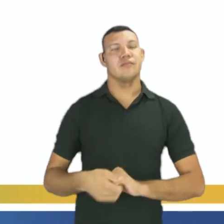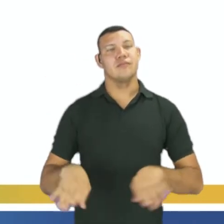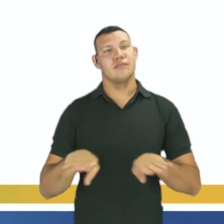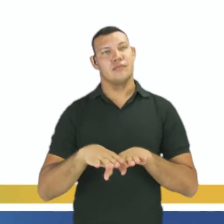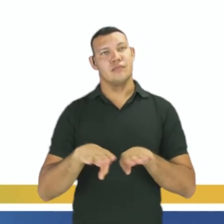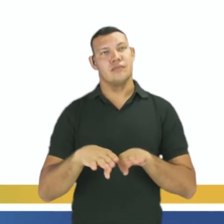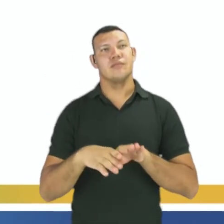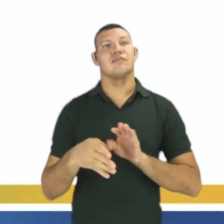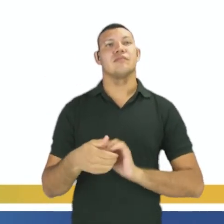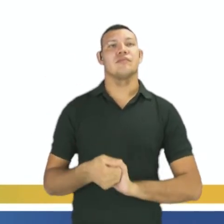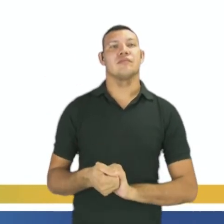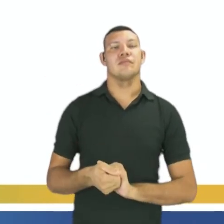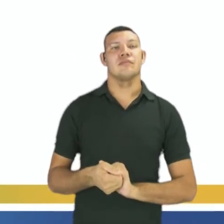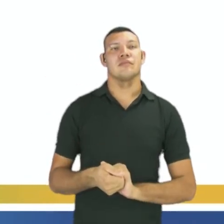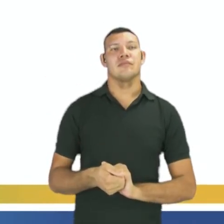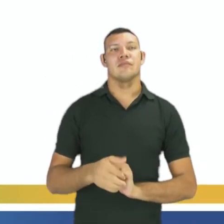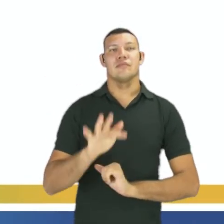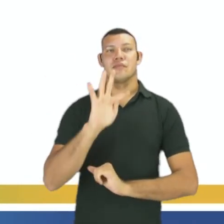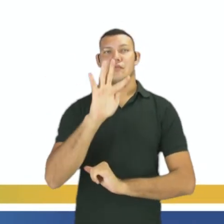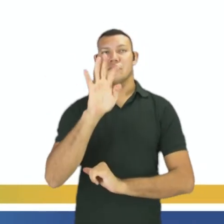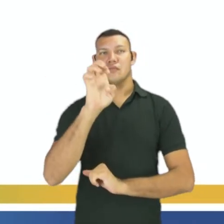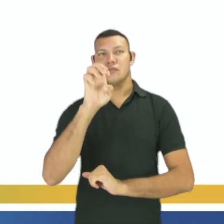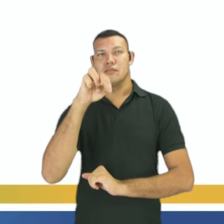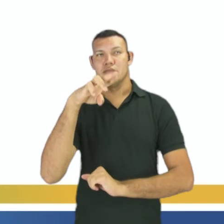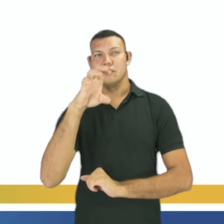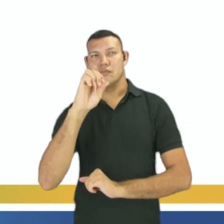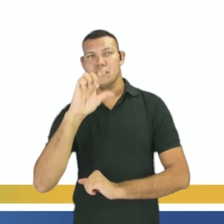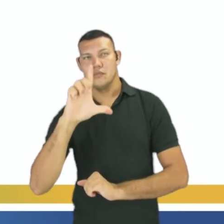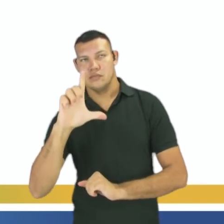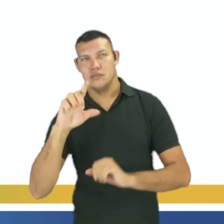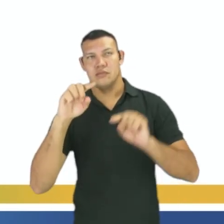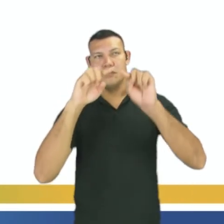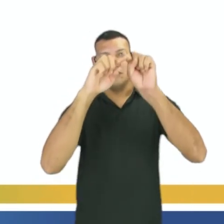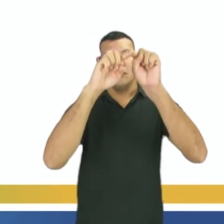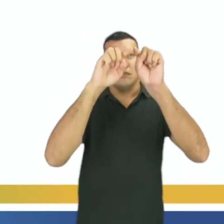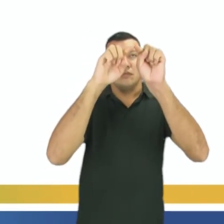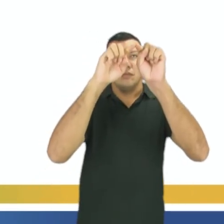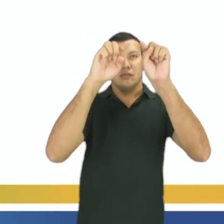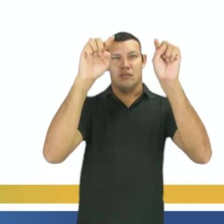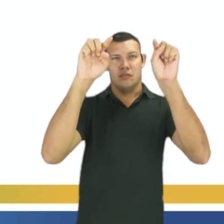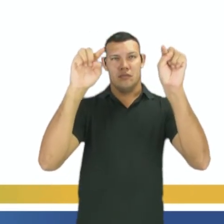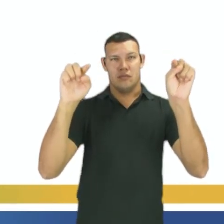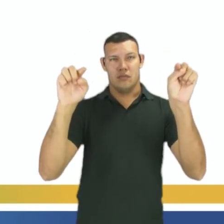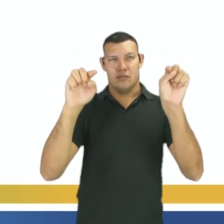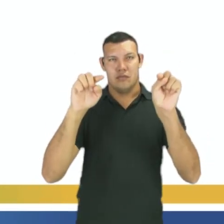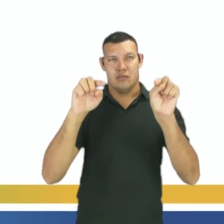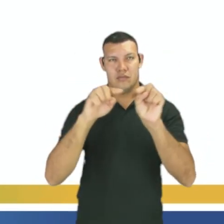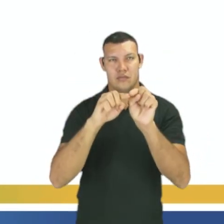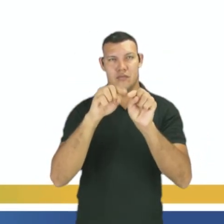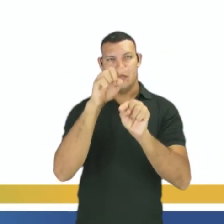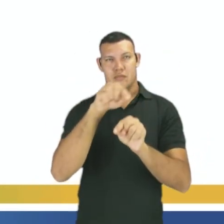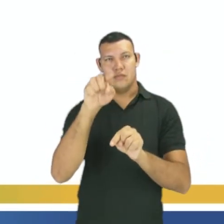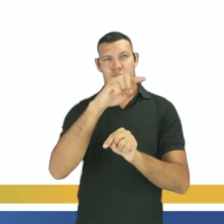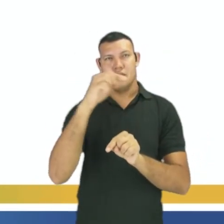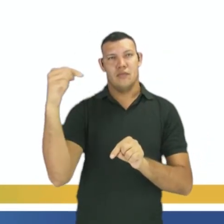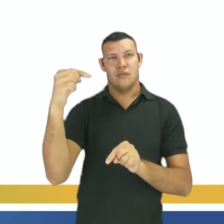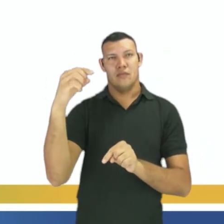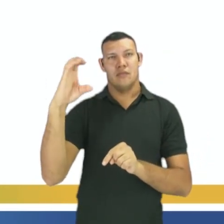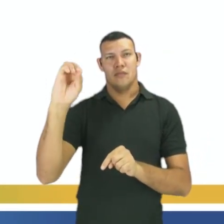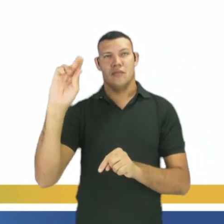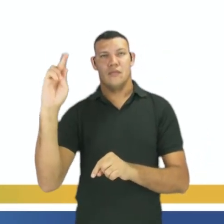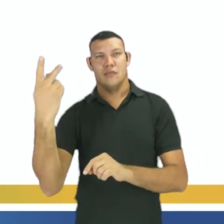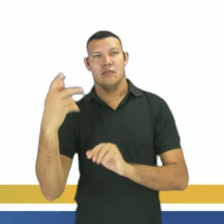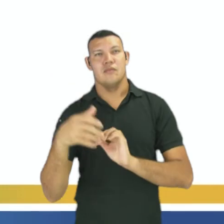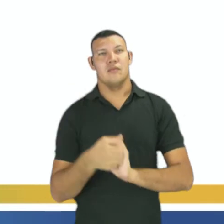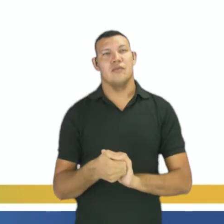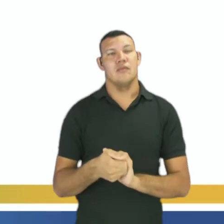O fenol, como você já sabe, ele tem hidroxila mais o anel aromático. Nós temos o monofenol, o